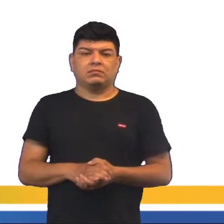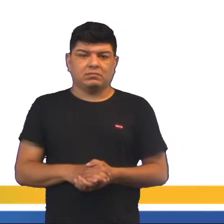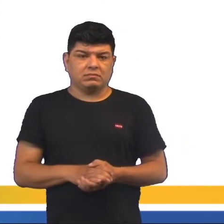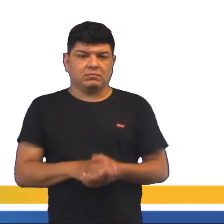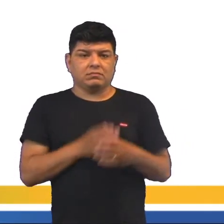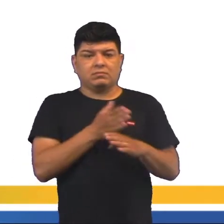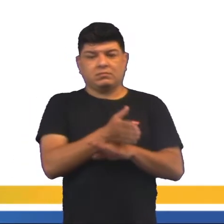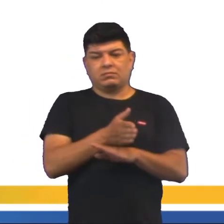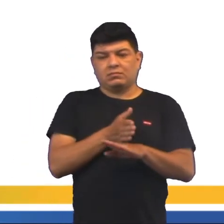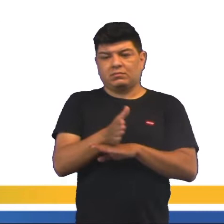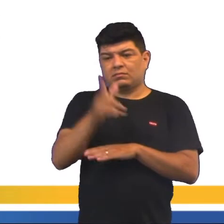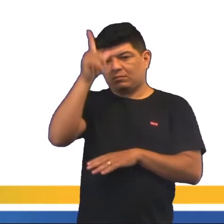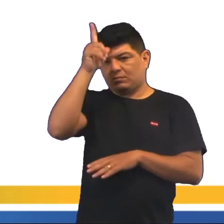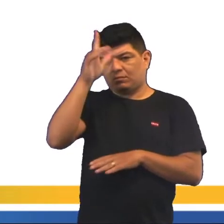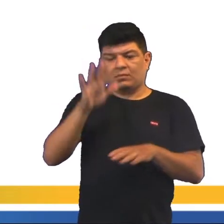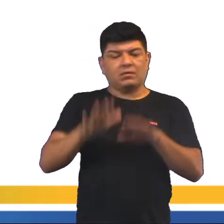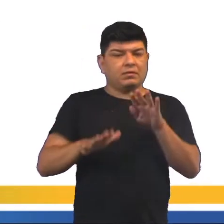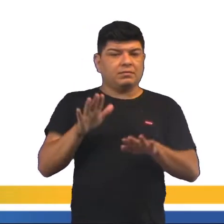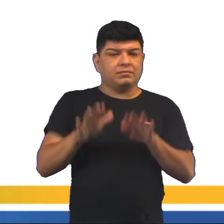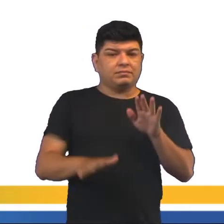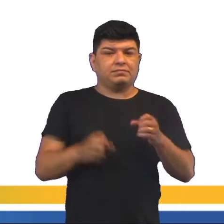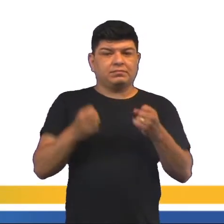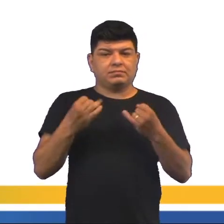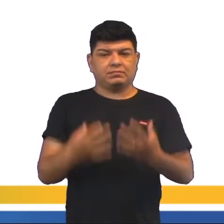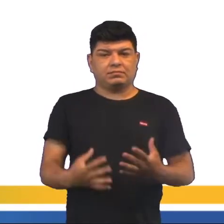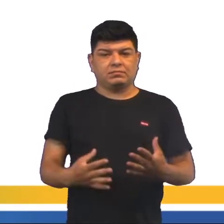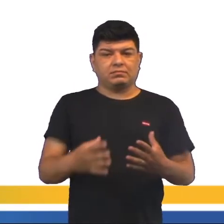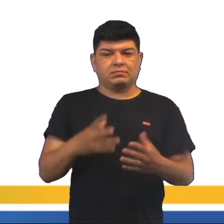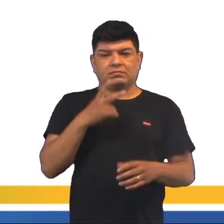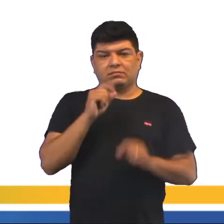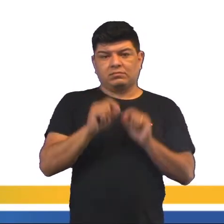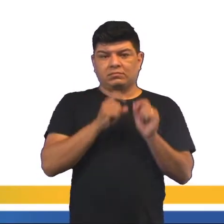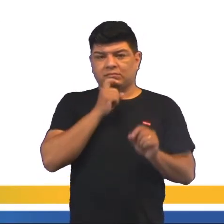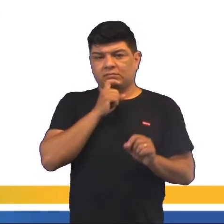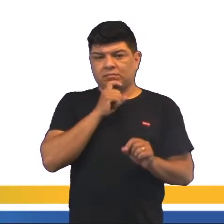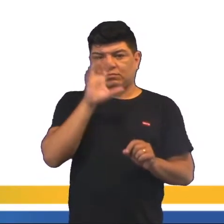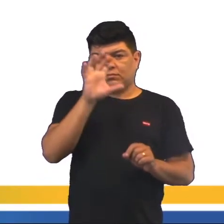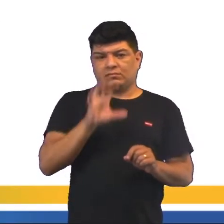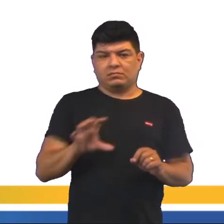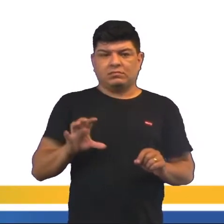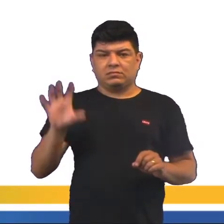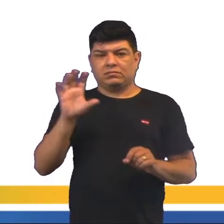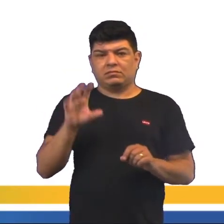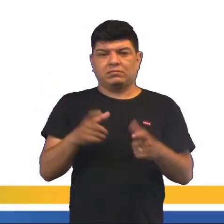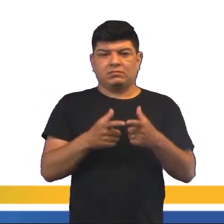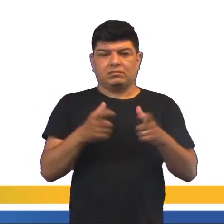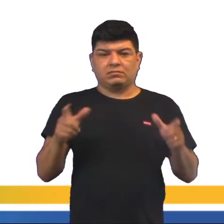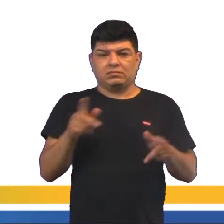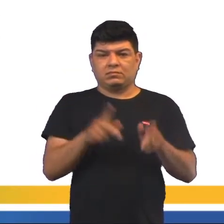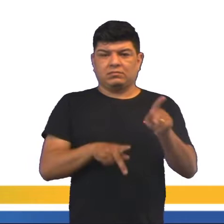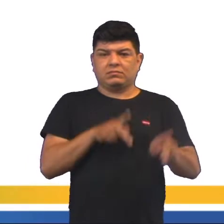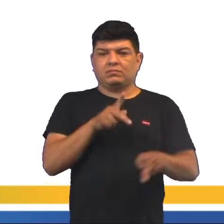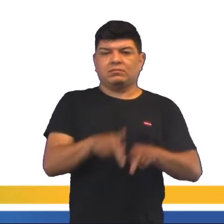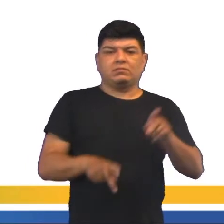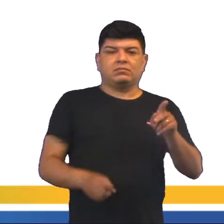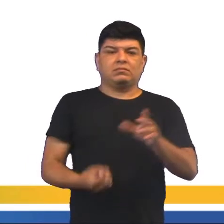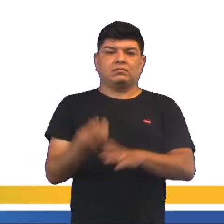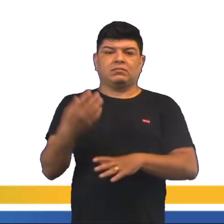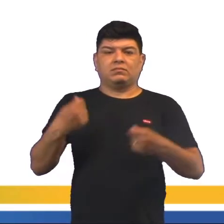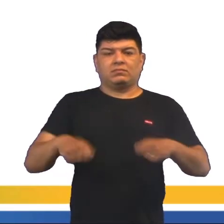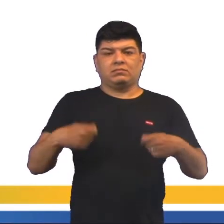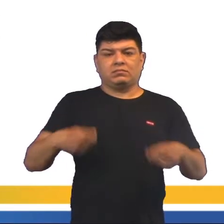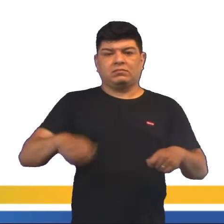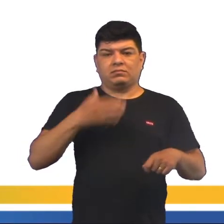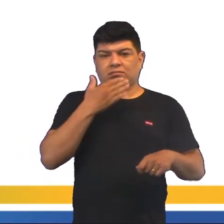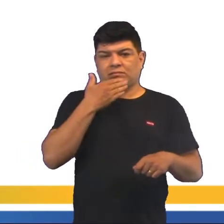As invasões germânicas, em geral, são explicadas pelo resfriamento climático e pelo aumento populacional, o que criou